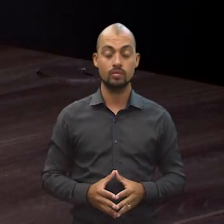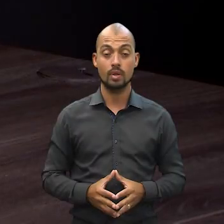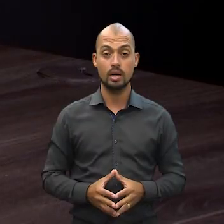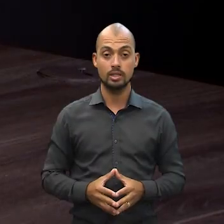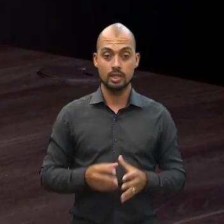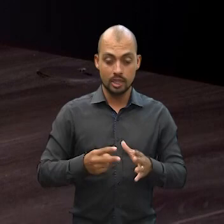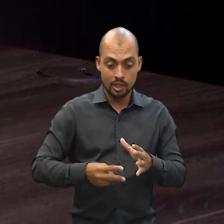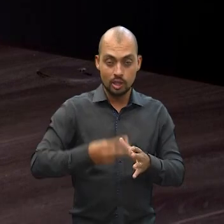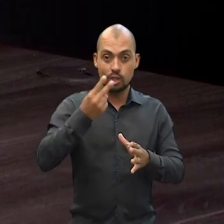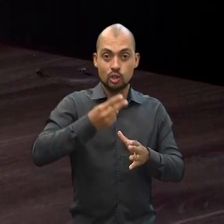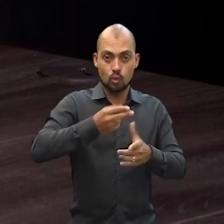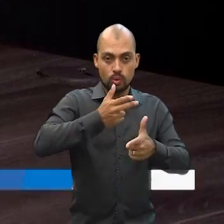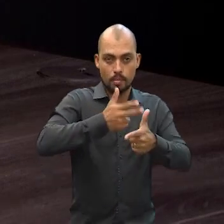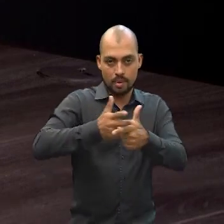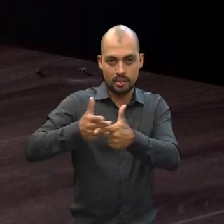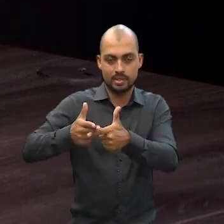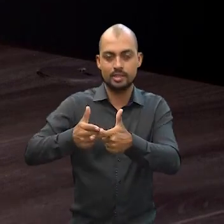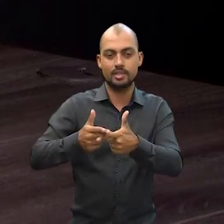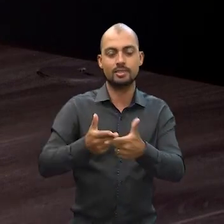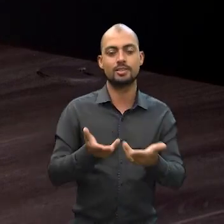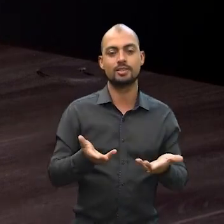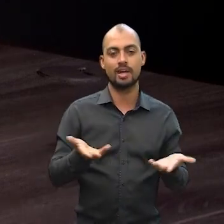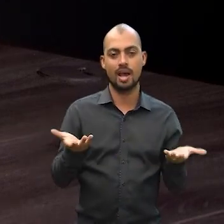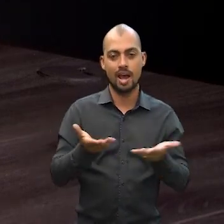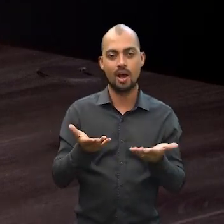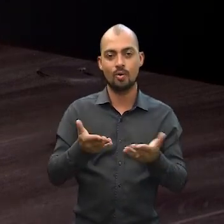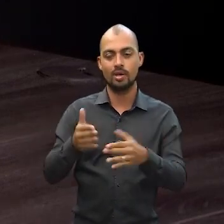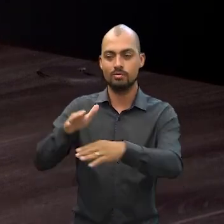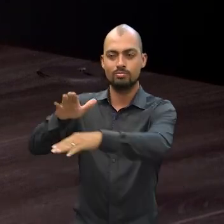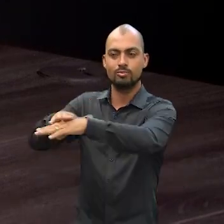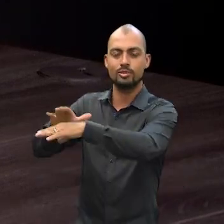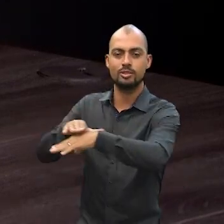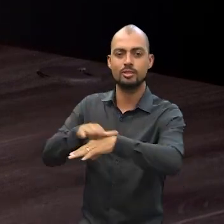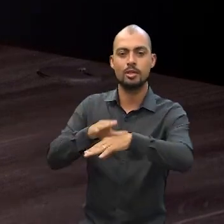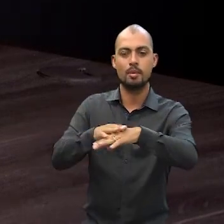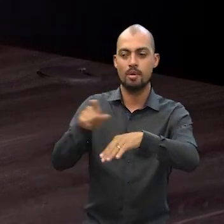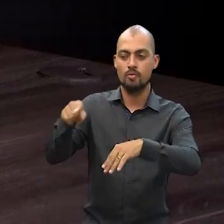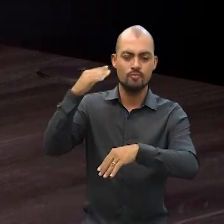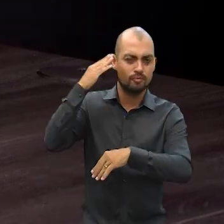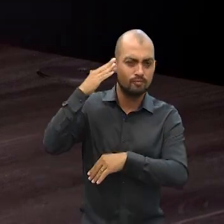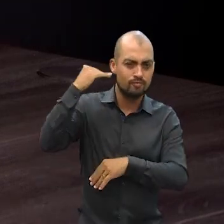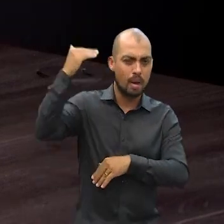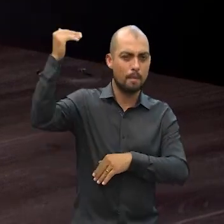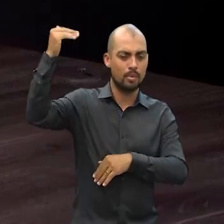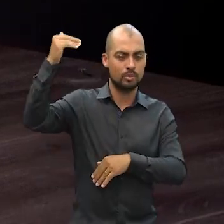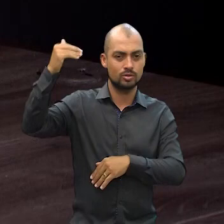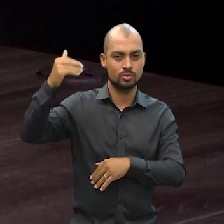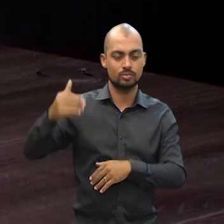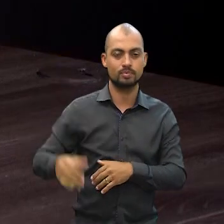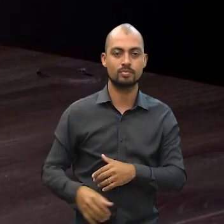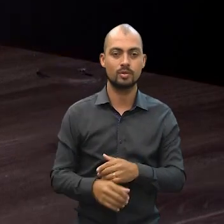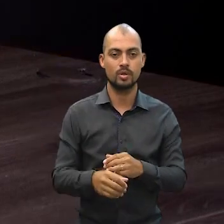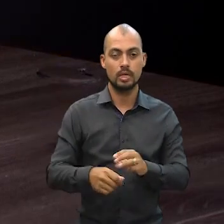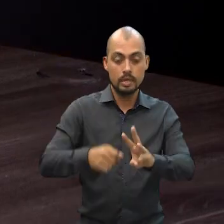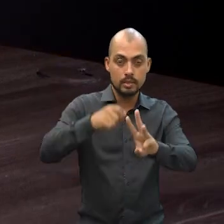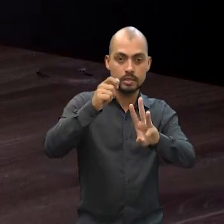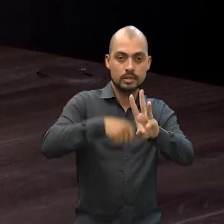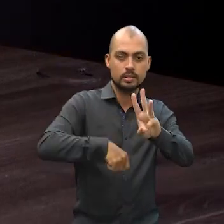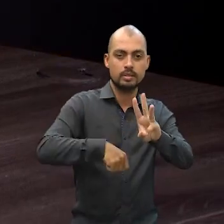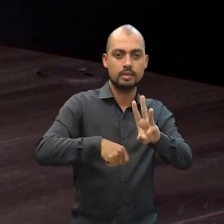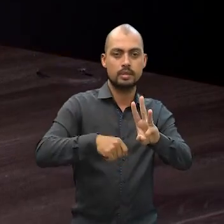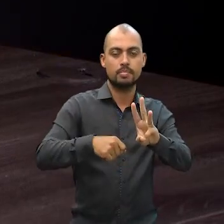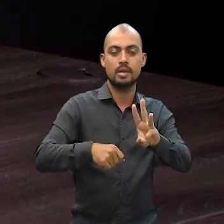Segundo bloco do Ser Empreendedor, e agora a gente vai trazer aqui um case de sucesso. Olha só, no primeiro trimestre de